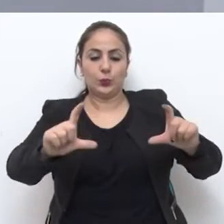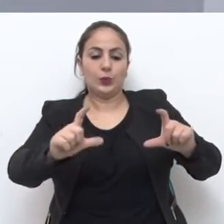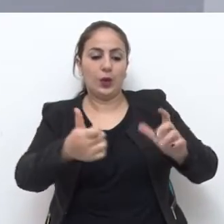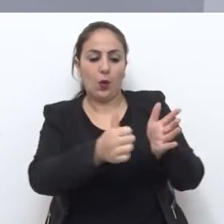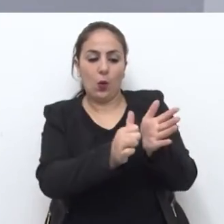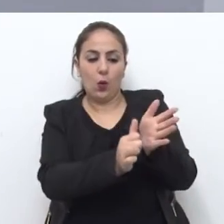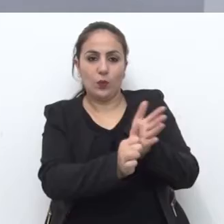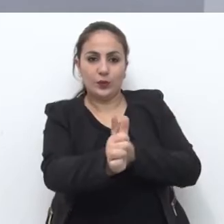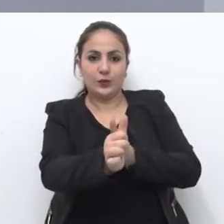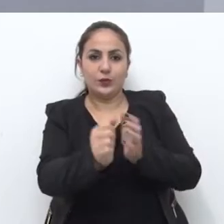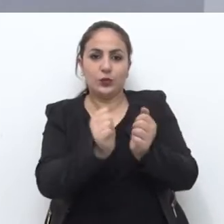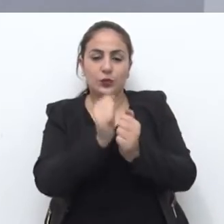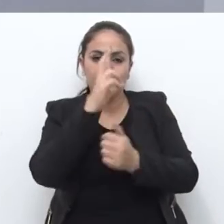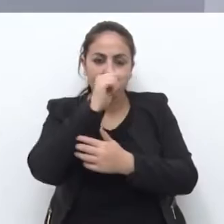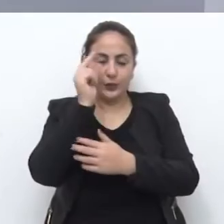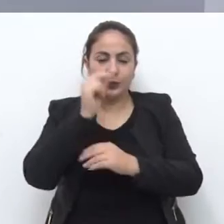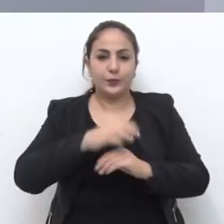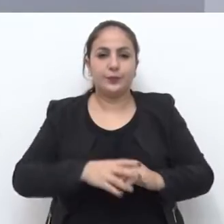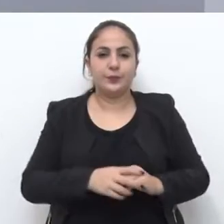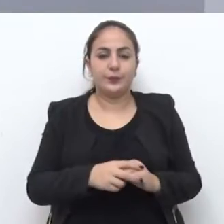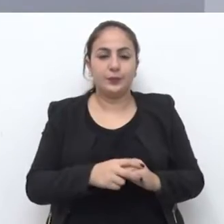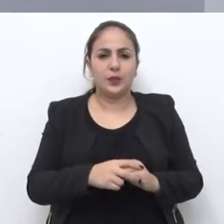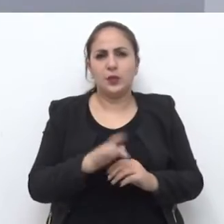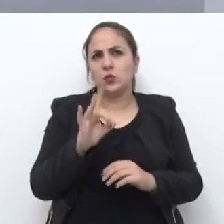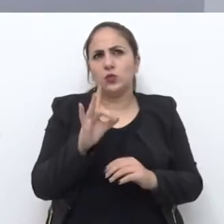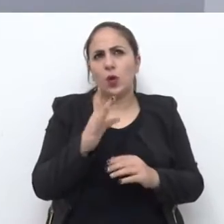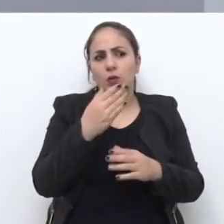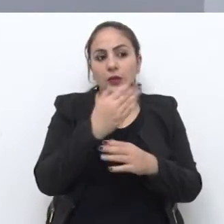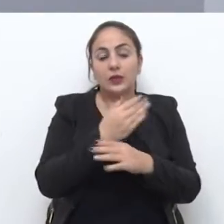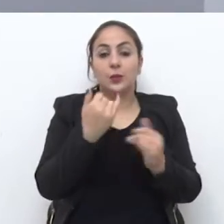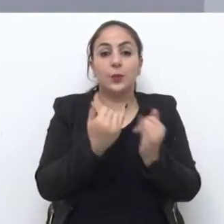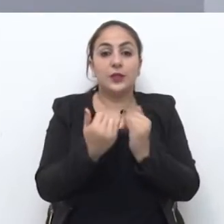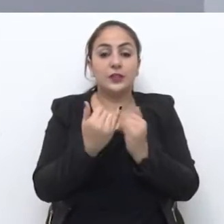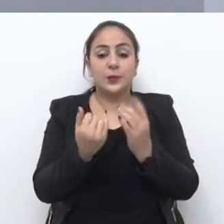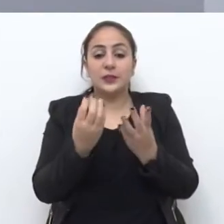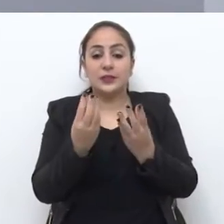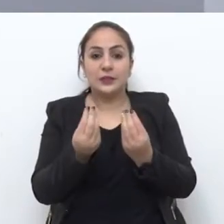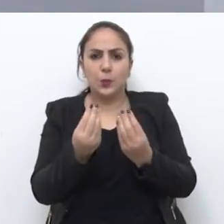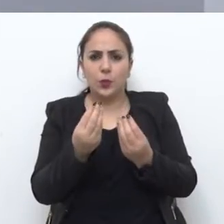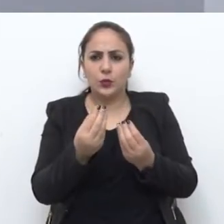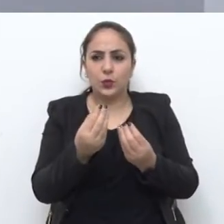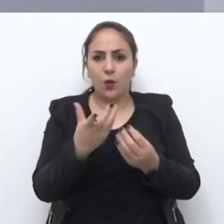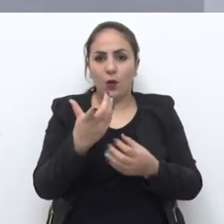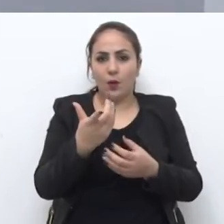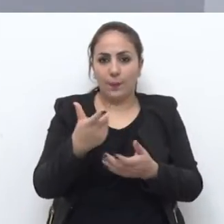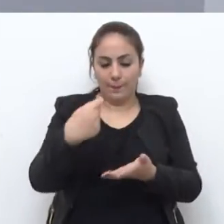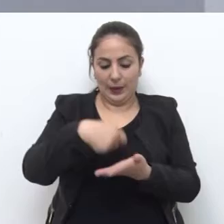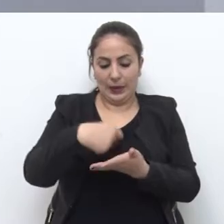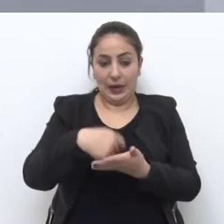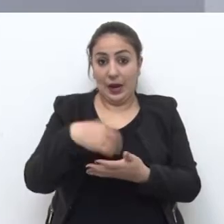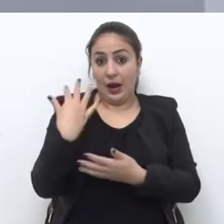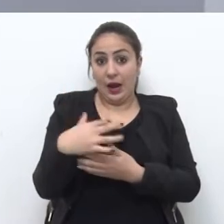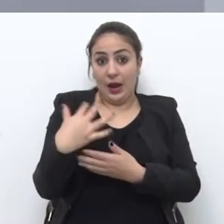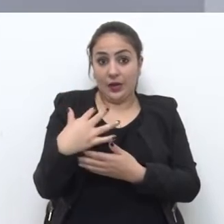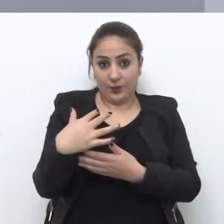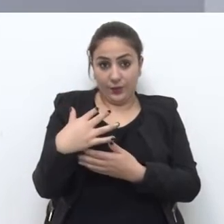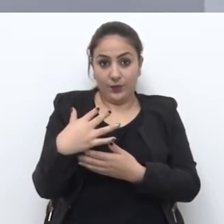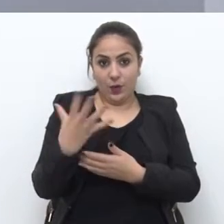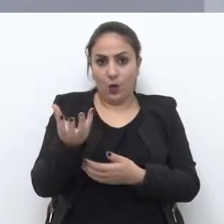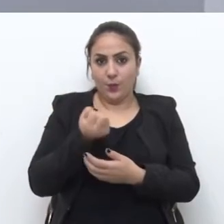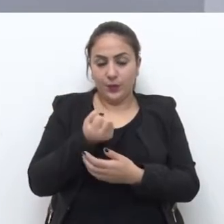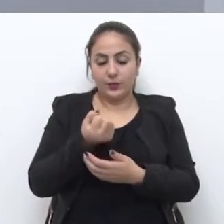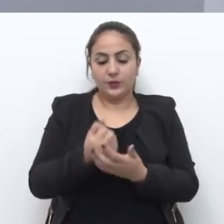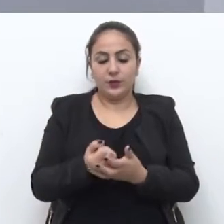que identifica ele junto à prefeitura. Principalmente a questão de táxi, né? Quando há um exagero na cobrança da tarifa, há